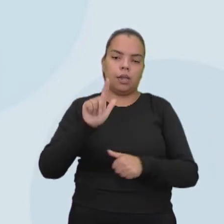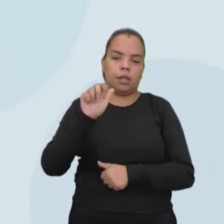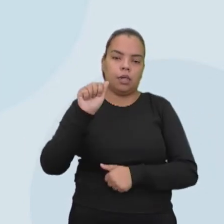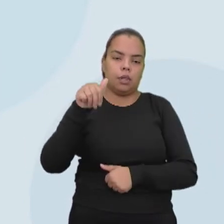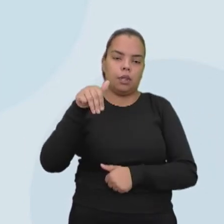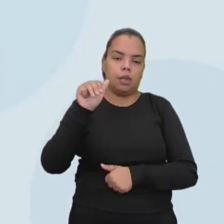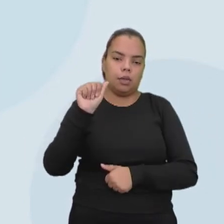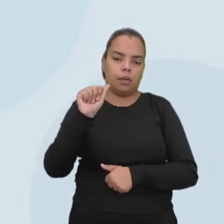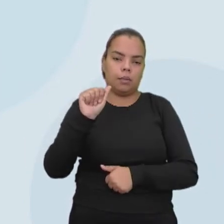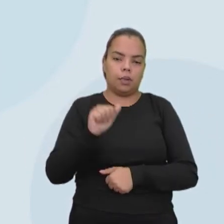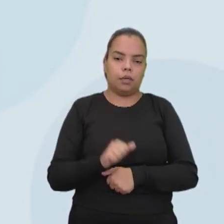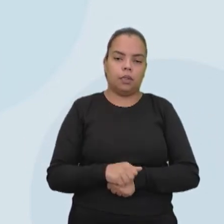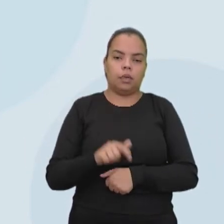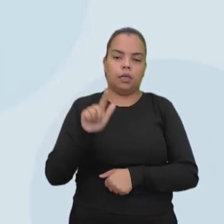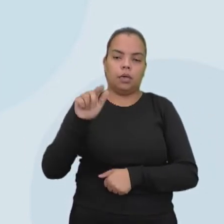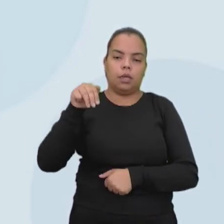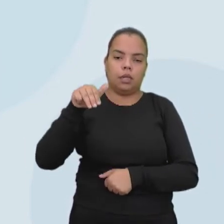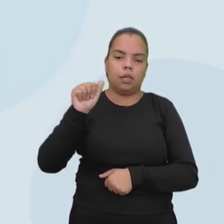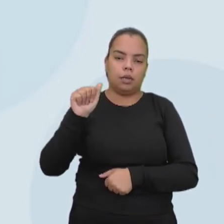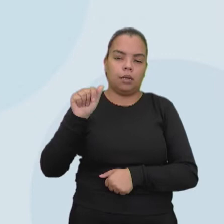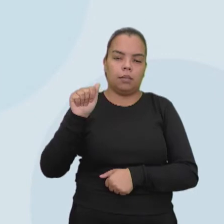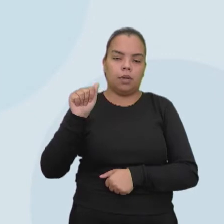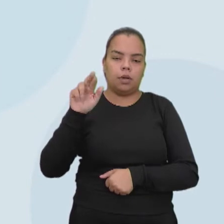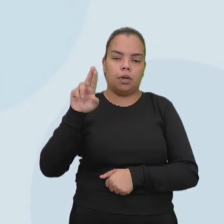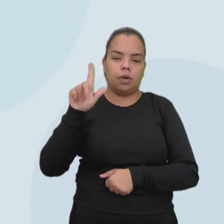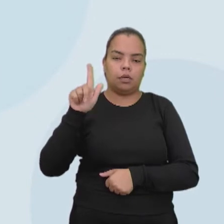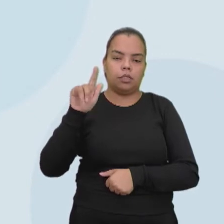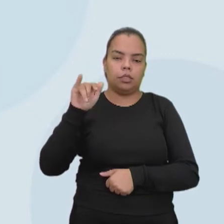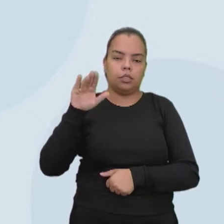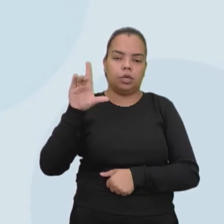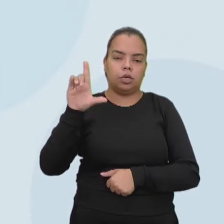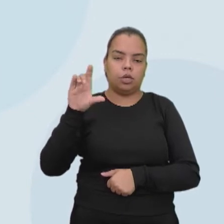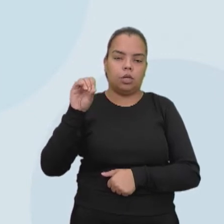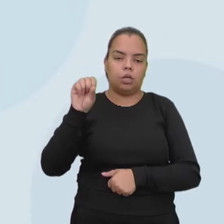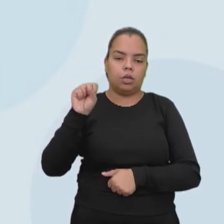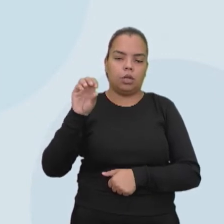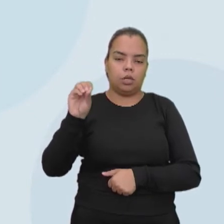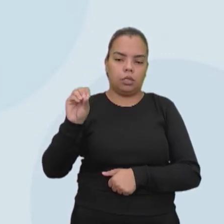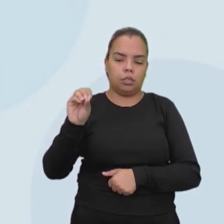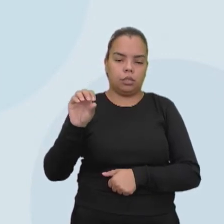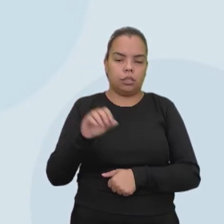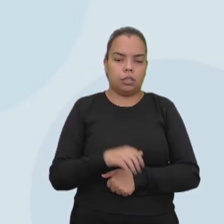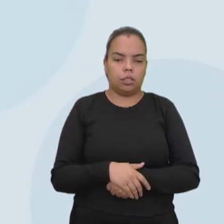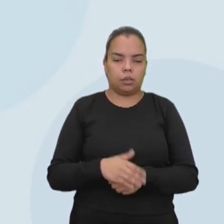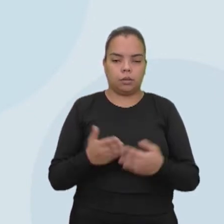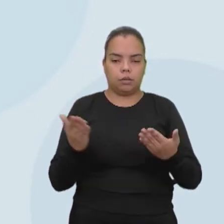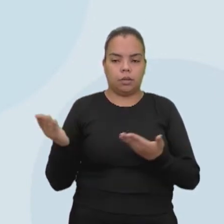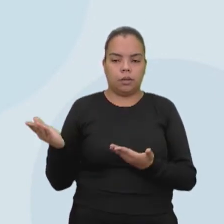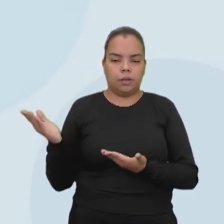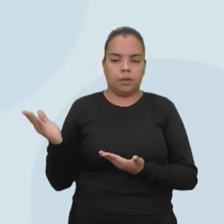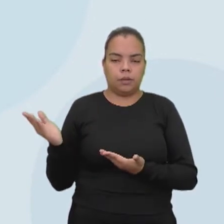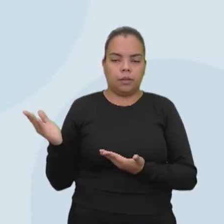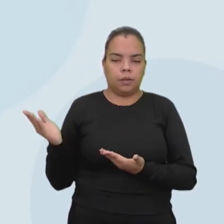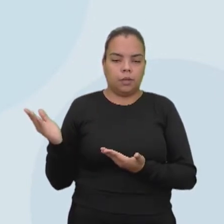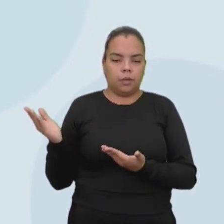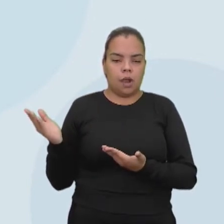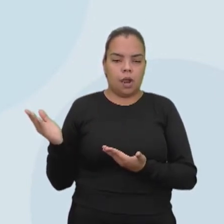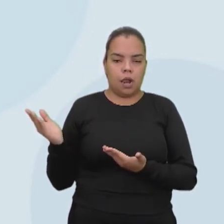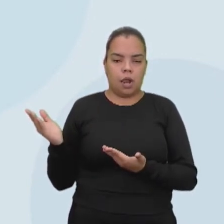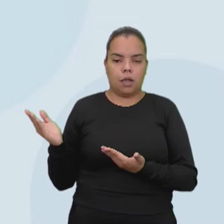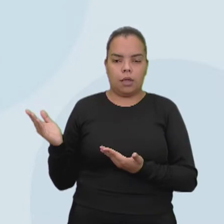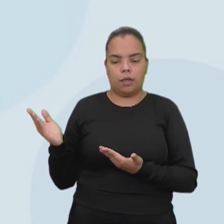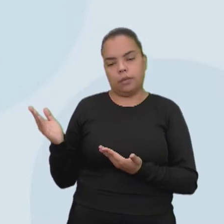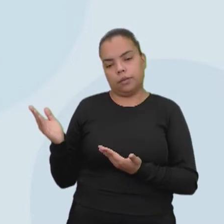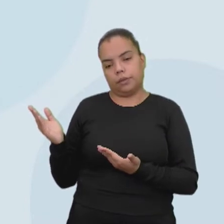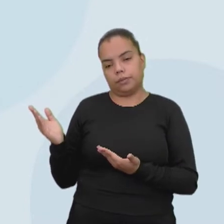o siltito, e a lama argilosa, que tem o argilito, só para vocês verem, né, o sedimento, né, e a rocha.